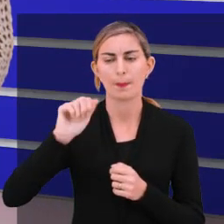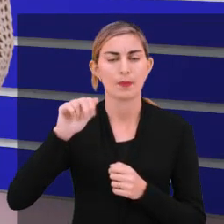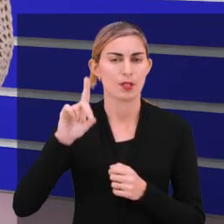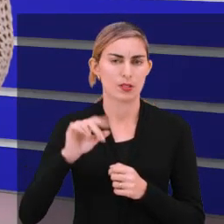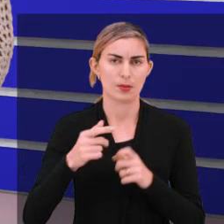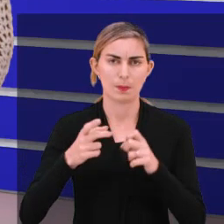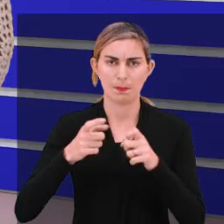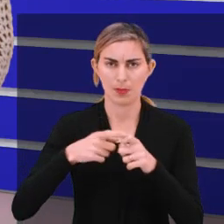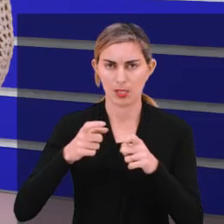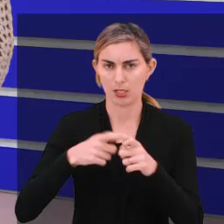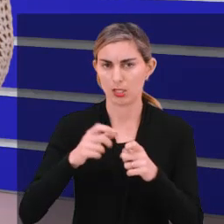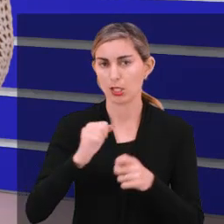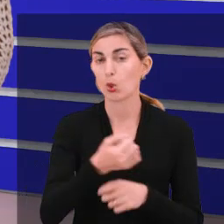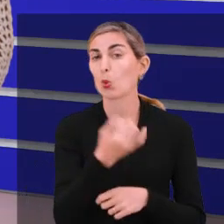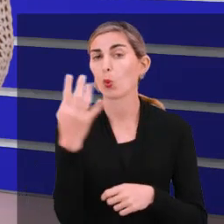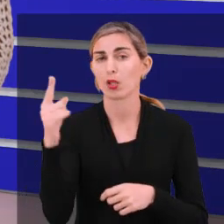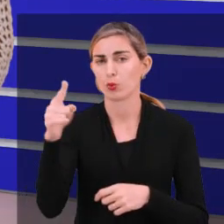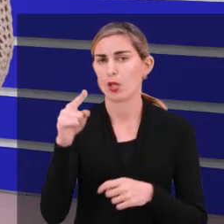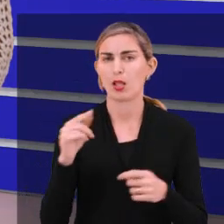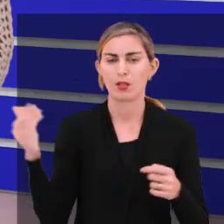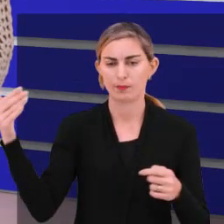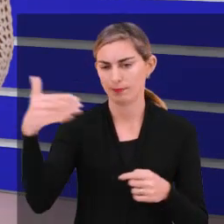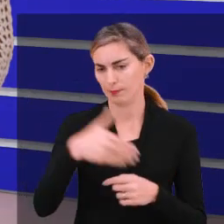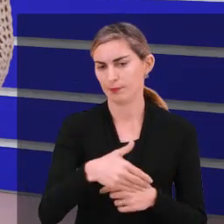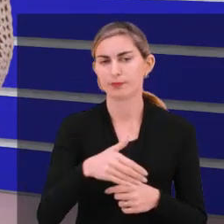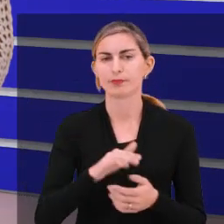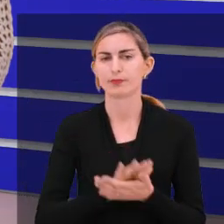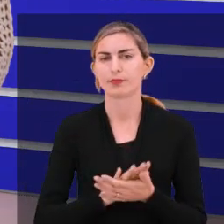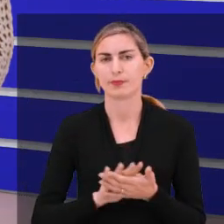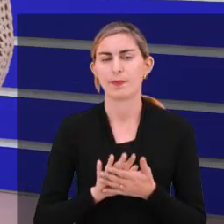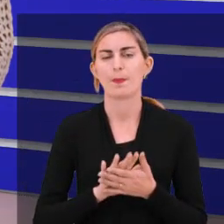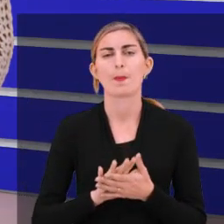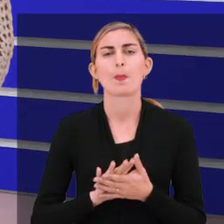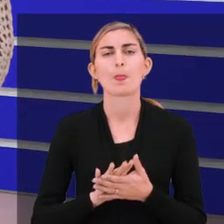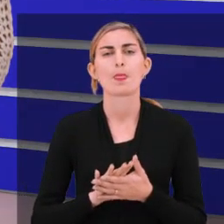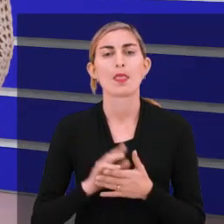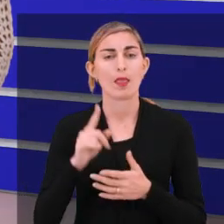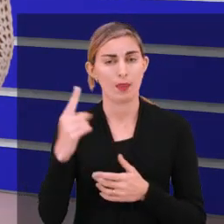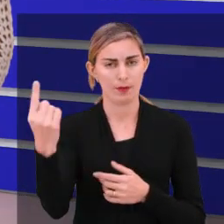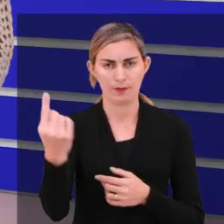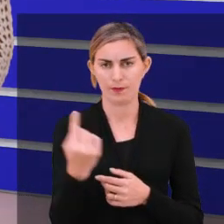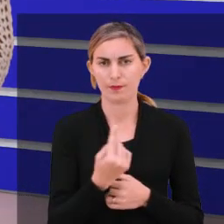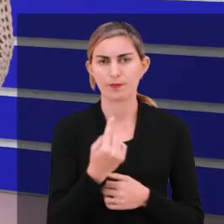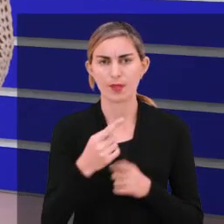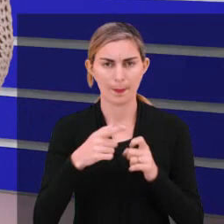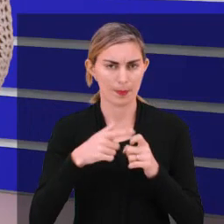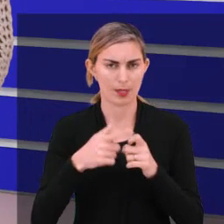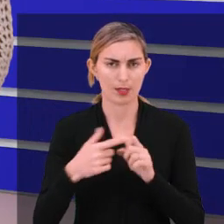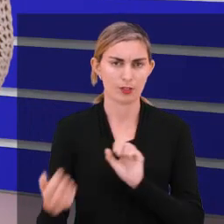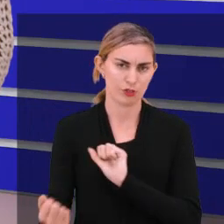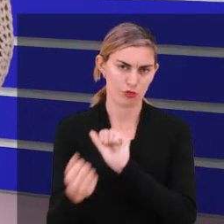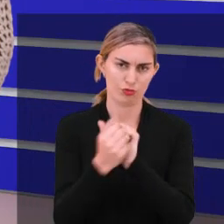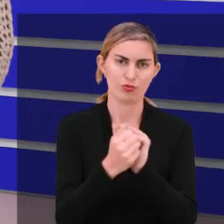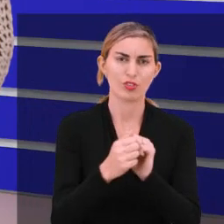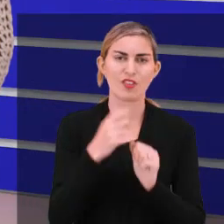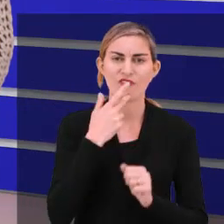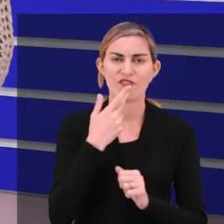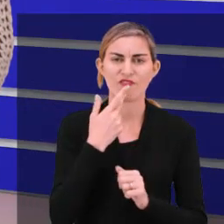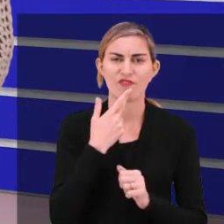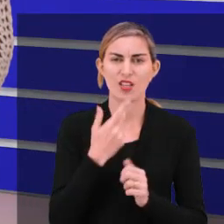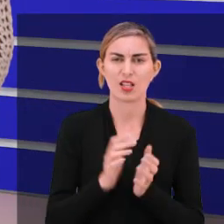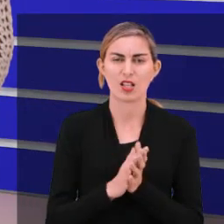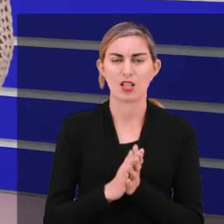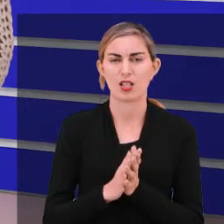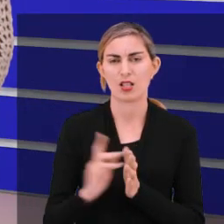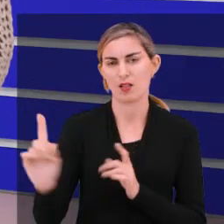dessa médica enquanto ela não se apresentasse. E aí ela veio com, como se fala aqui em Pernambuco,